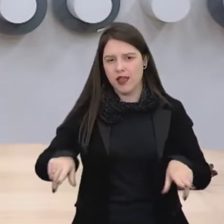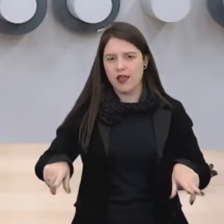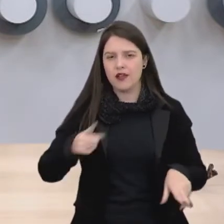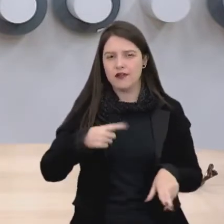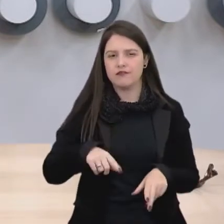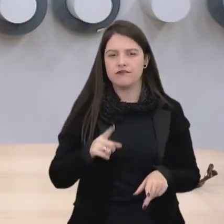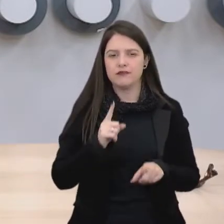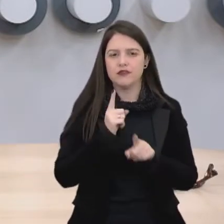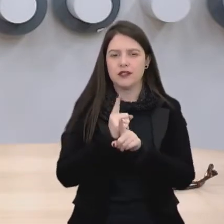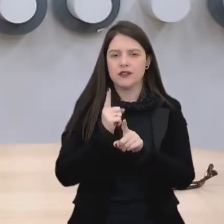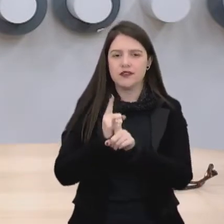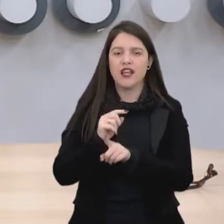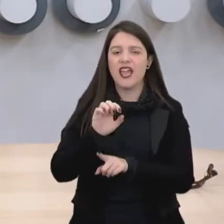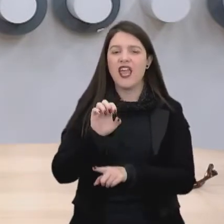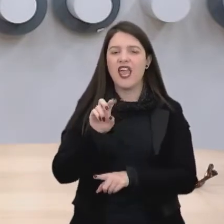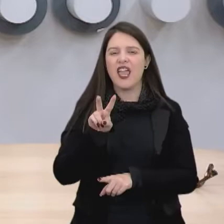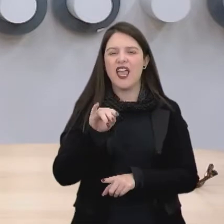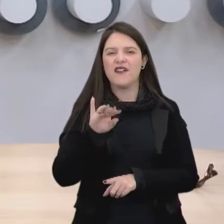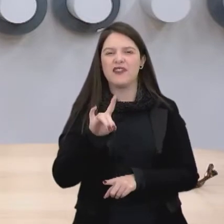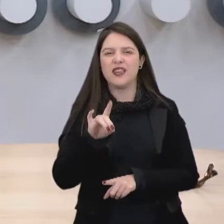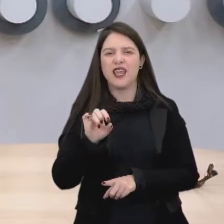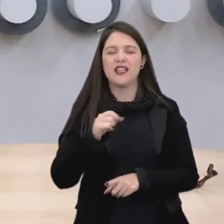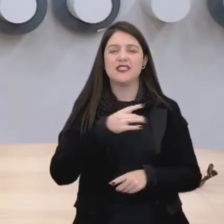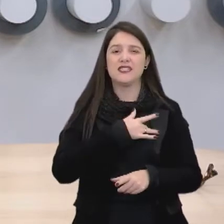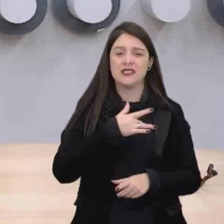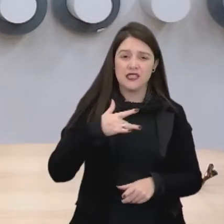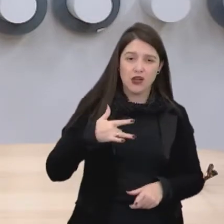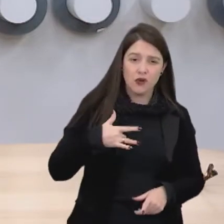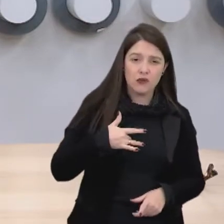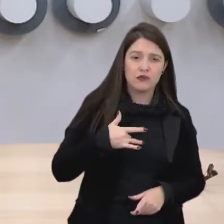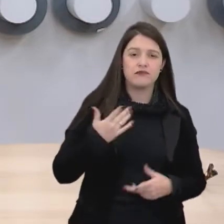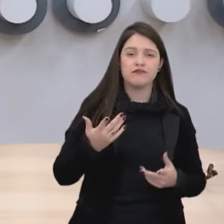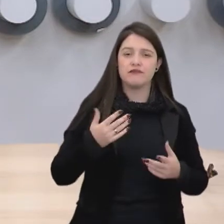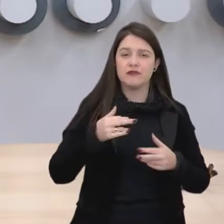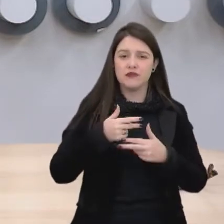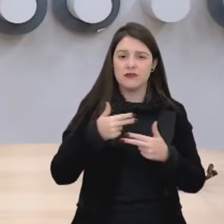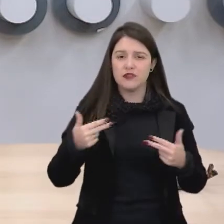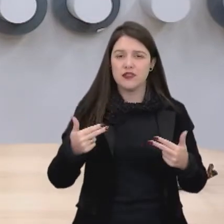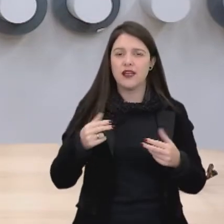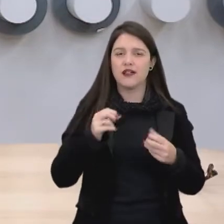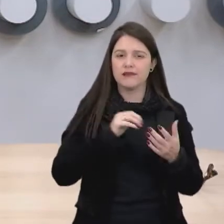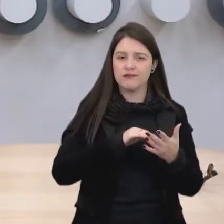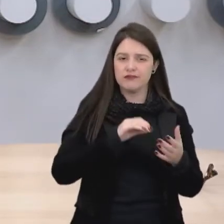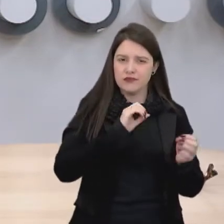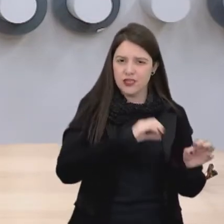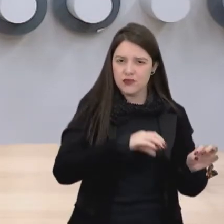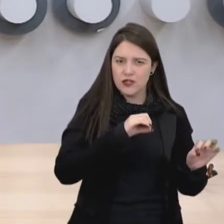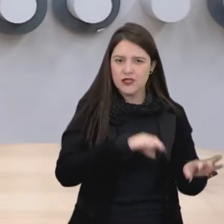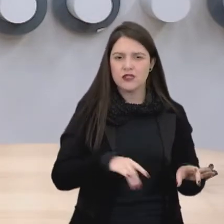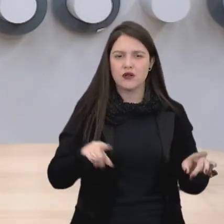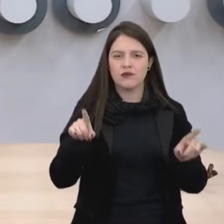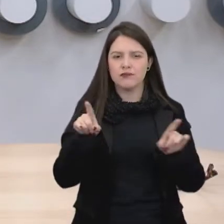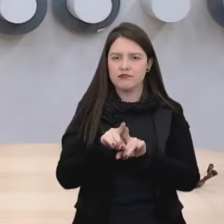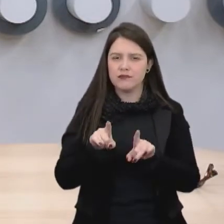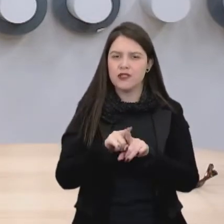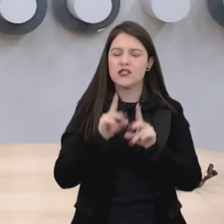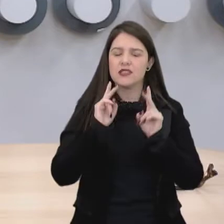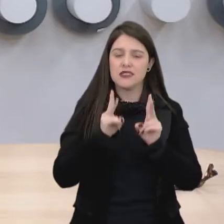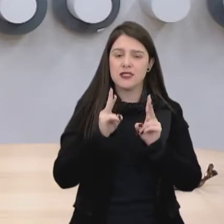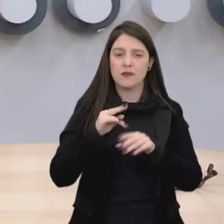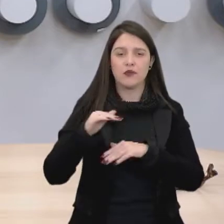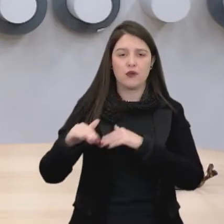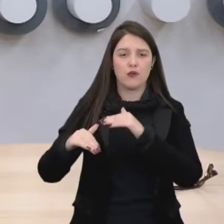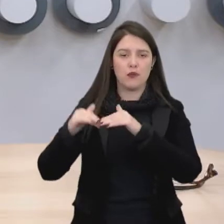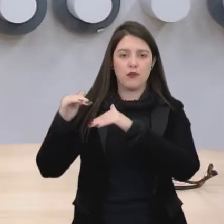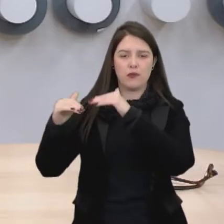como a questão da previdência, como a questão da saúde, né, de investimentos na educação. né? Mas isso aí sempre é um projeto, né, de